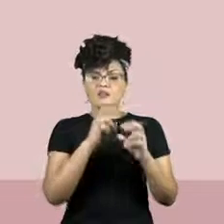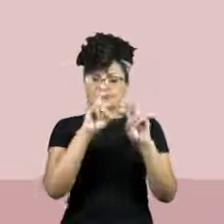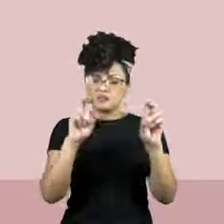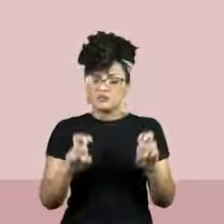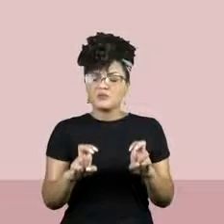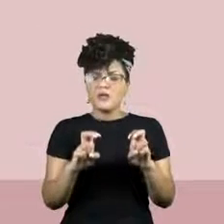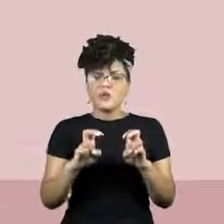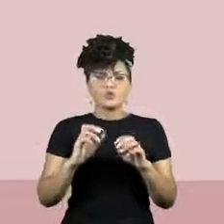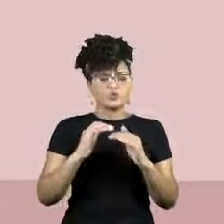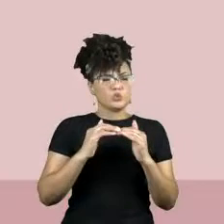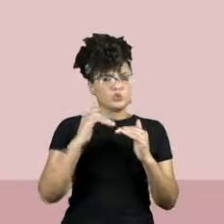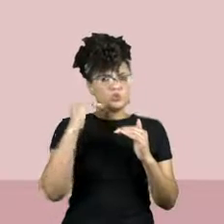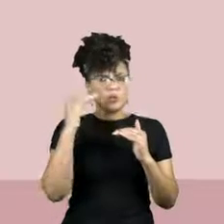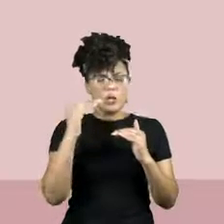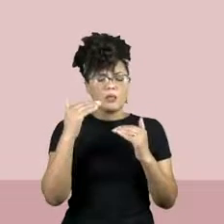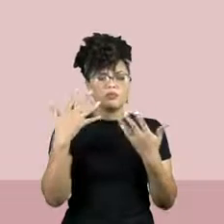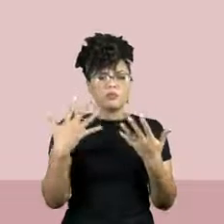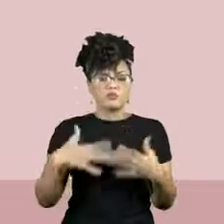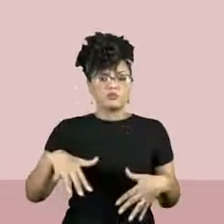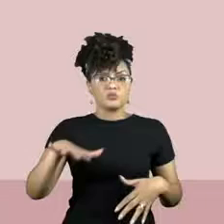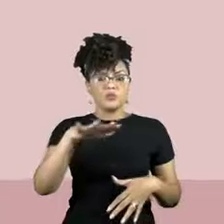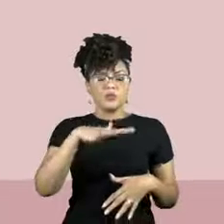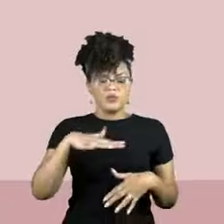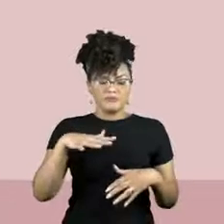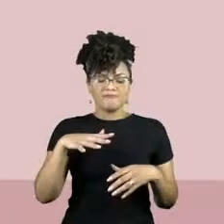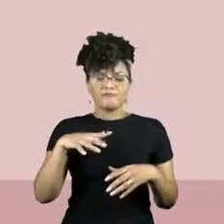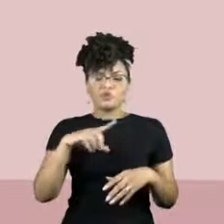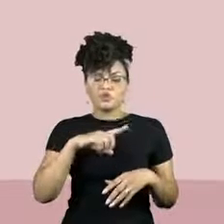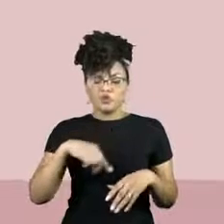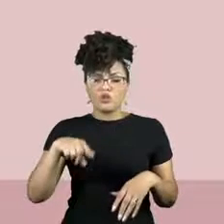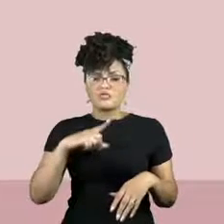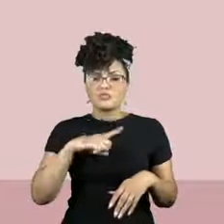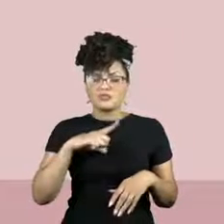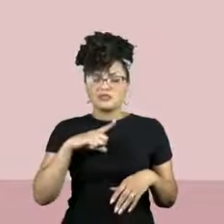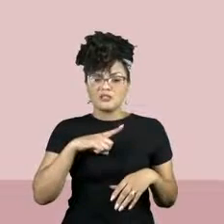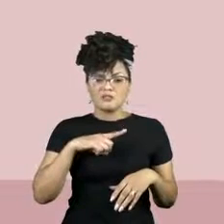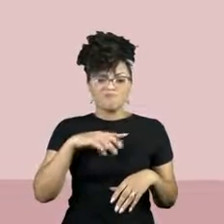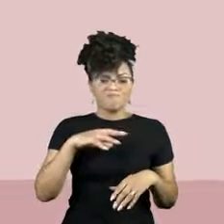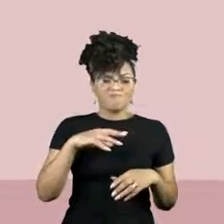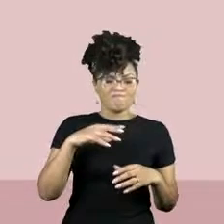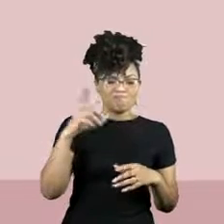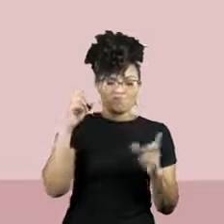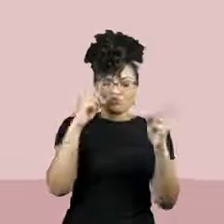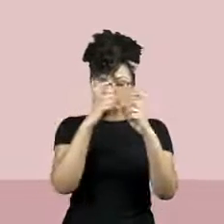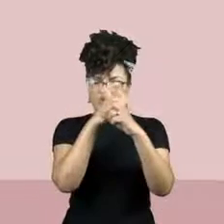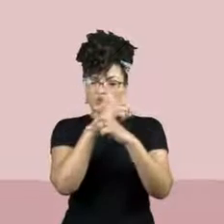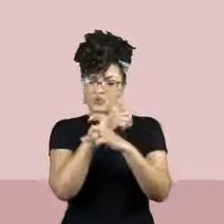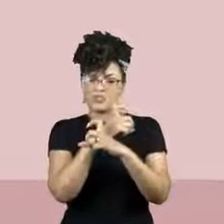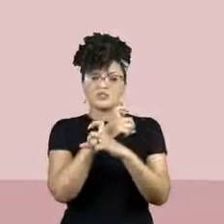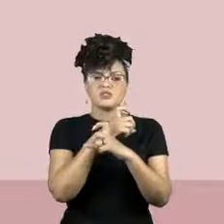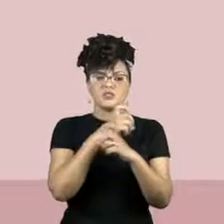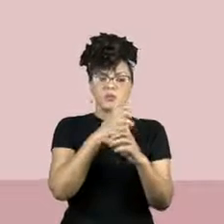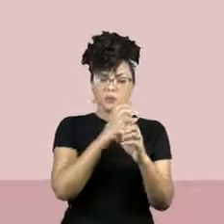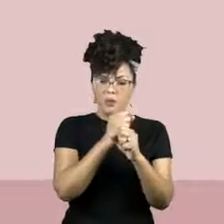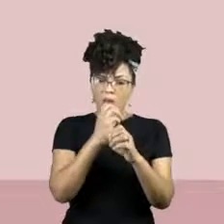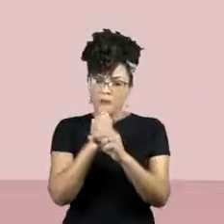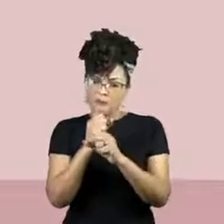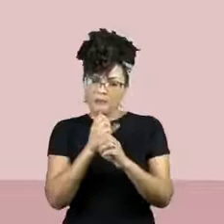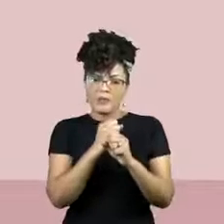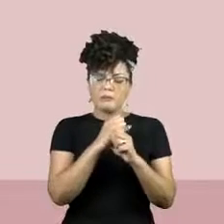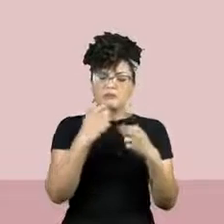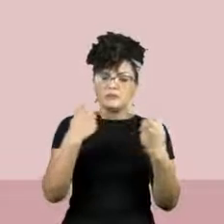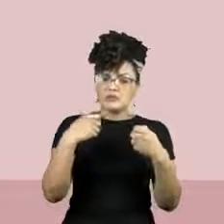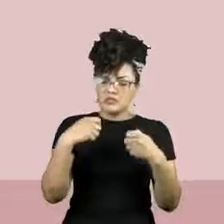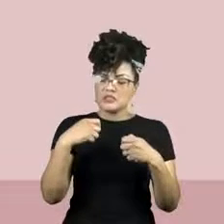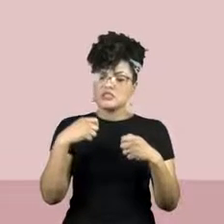onde a gente tem situações de contorno muito mais complexas do que as que nos fazem forçar